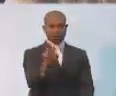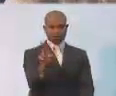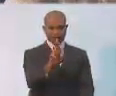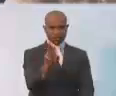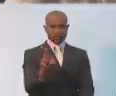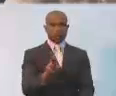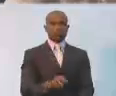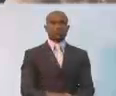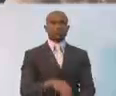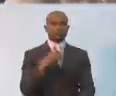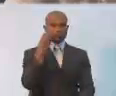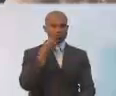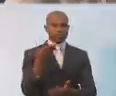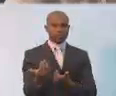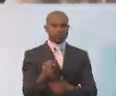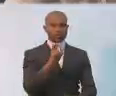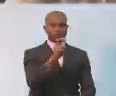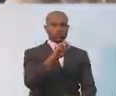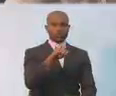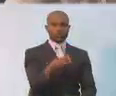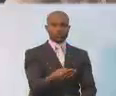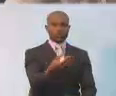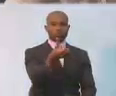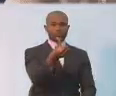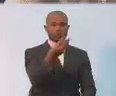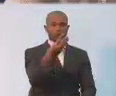R$ 7.139.675. Programa Oportunidade aos Jovens,